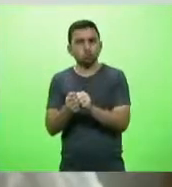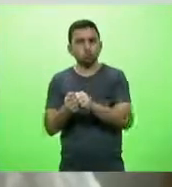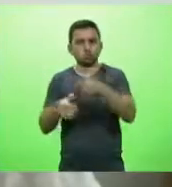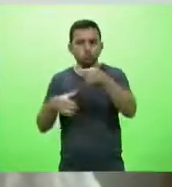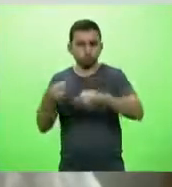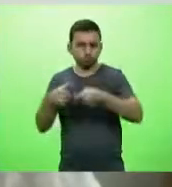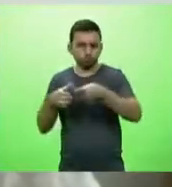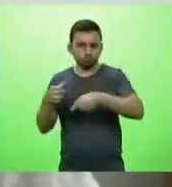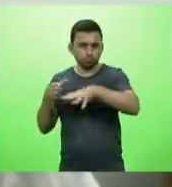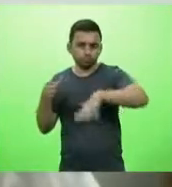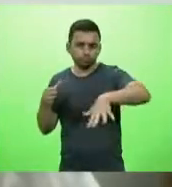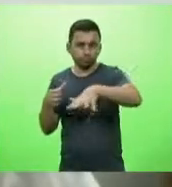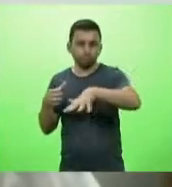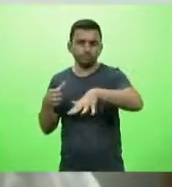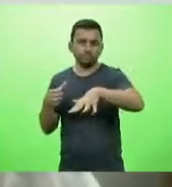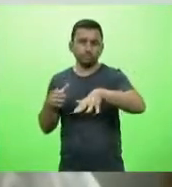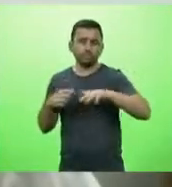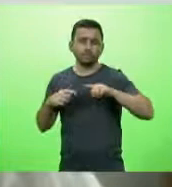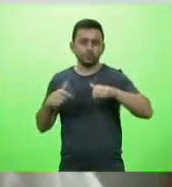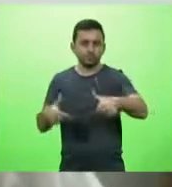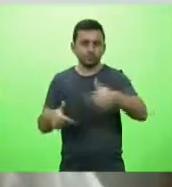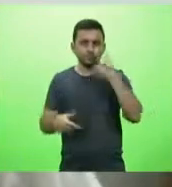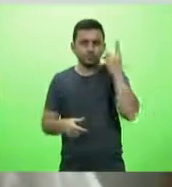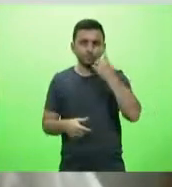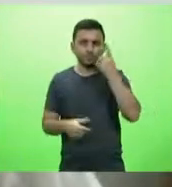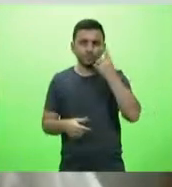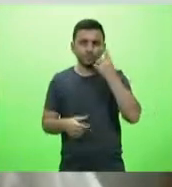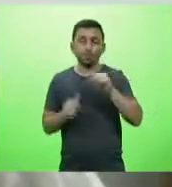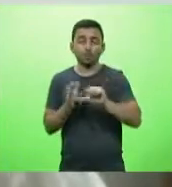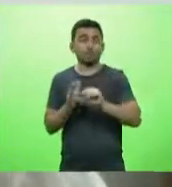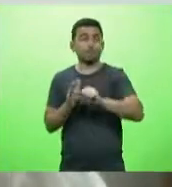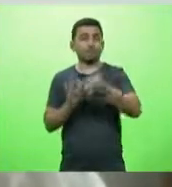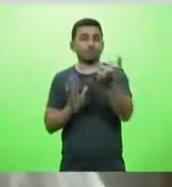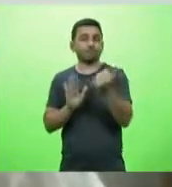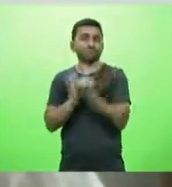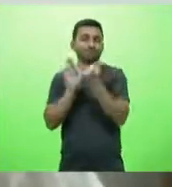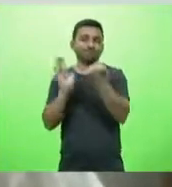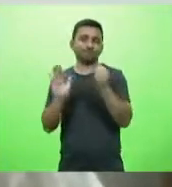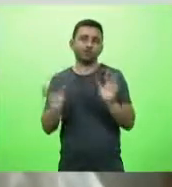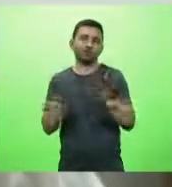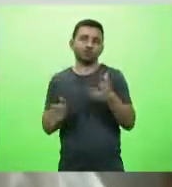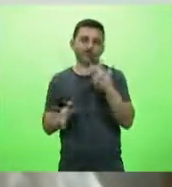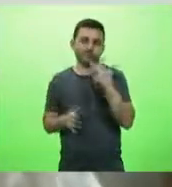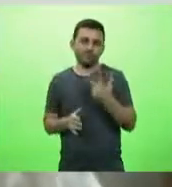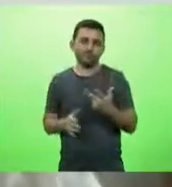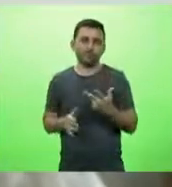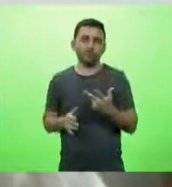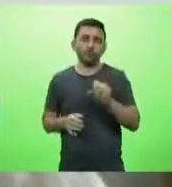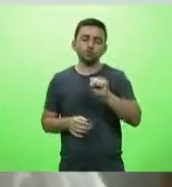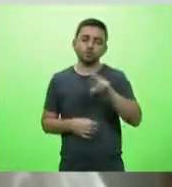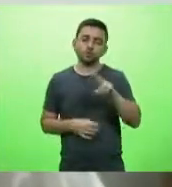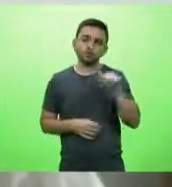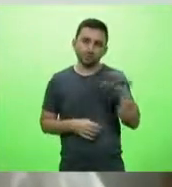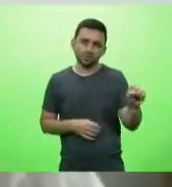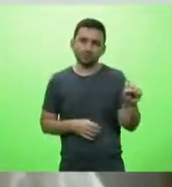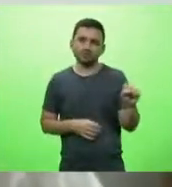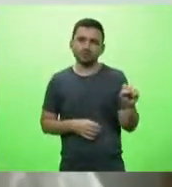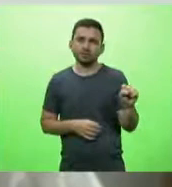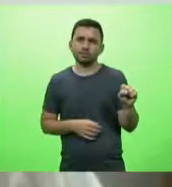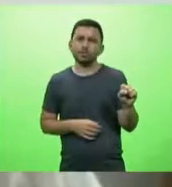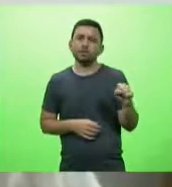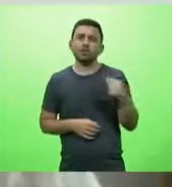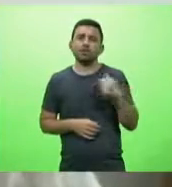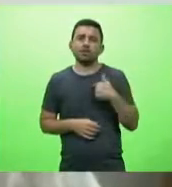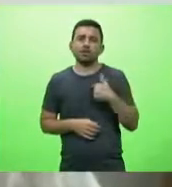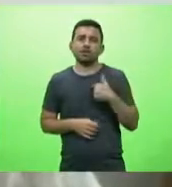parlamentar. Esse é o primeiro registro que eu gostaria de fazer, né, em relação ao SUAS, né, já que eu